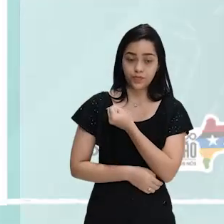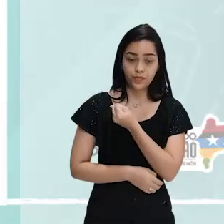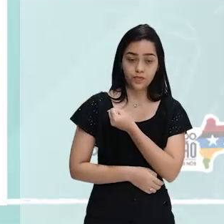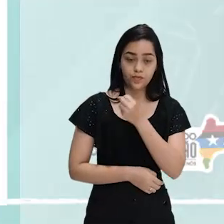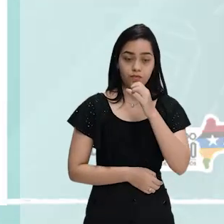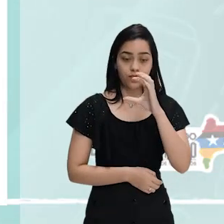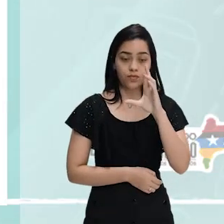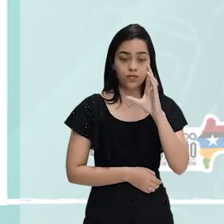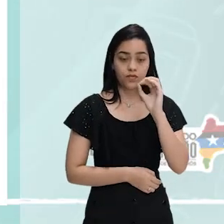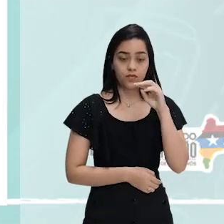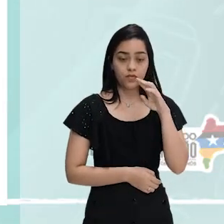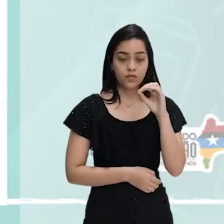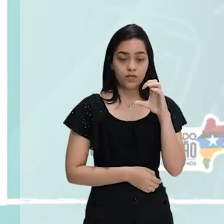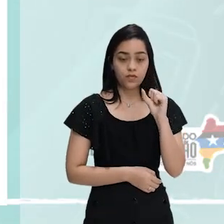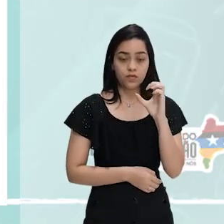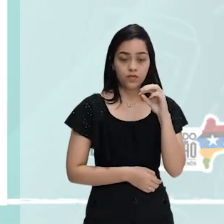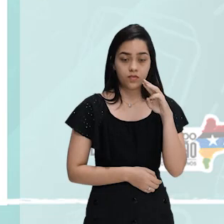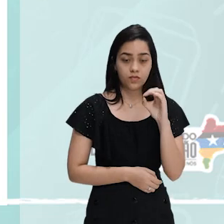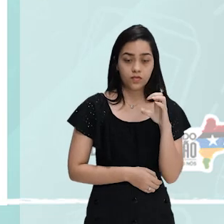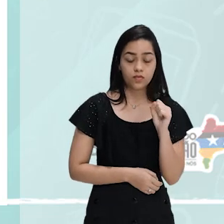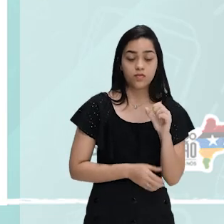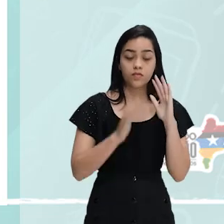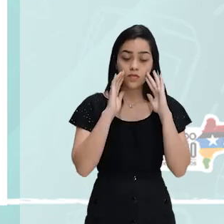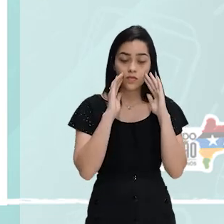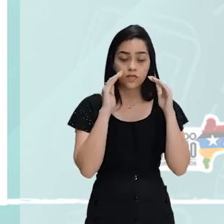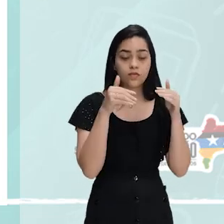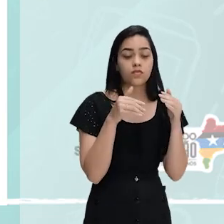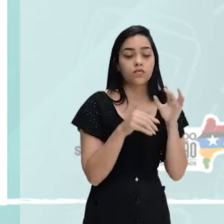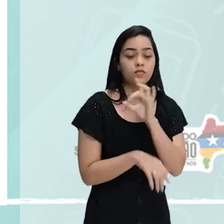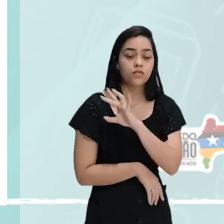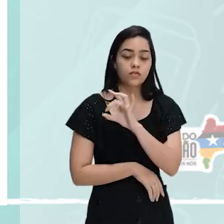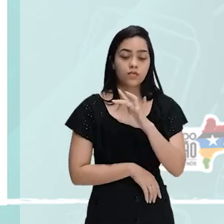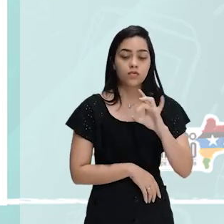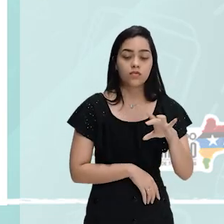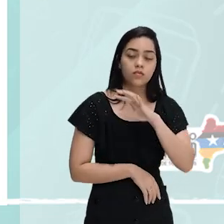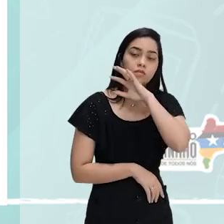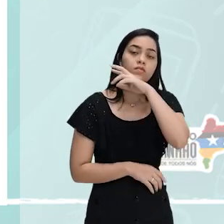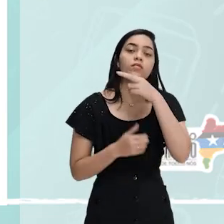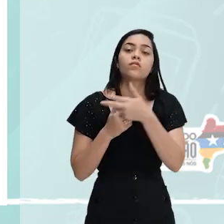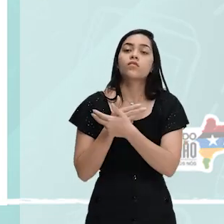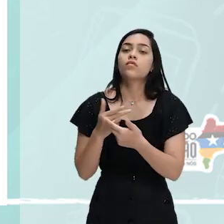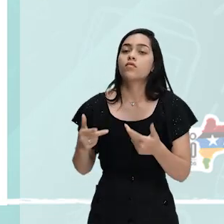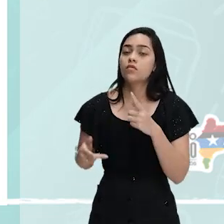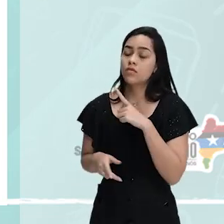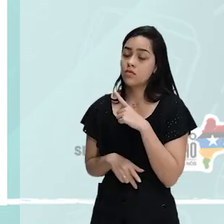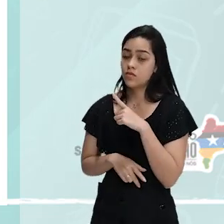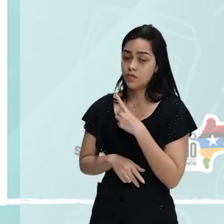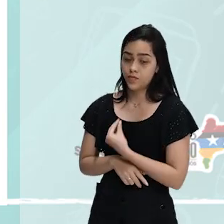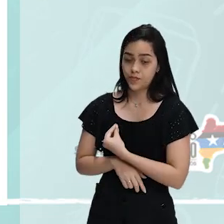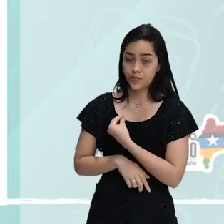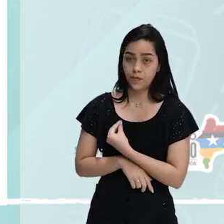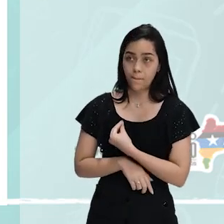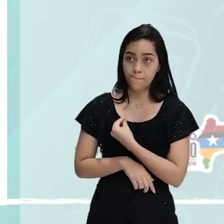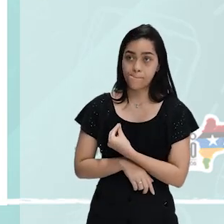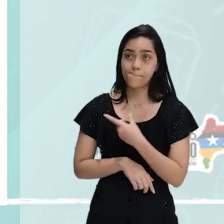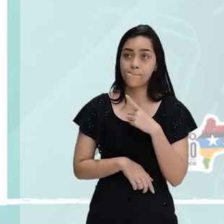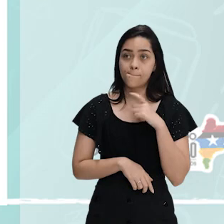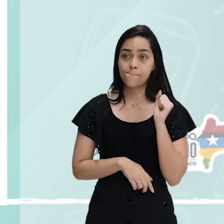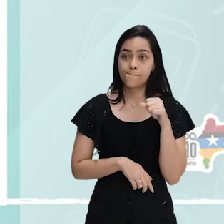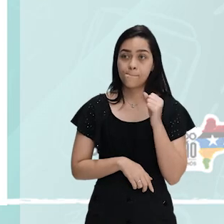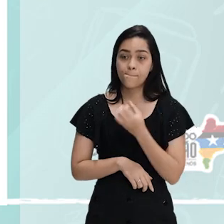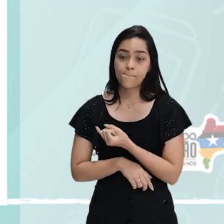de cromossomos, ele é específico para cada espécie. Cada espécie de ser vivo, ele possui